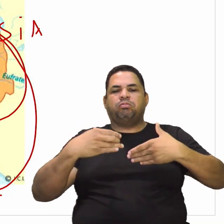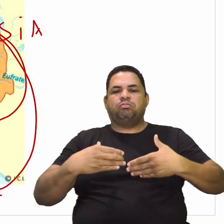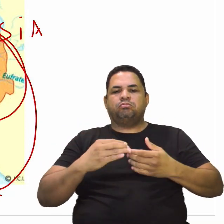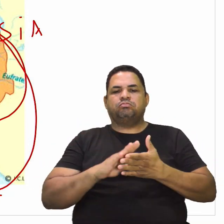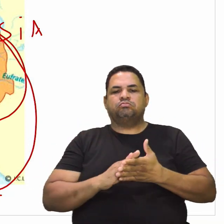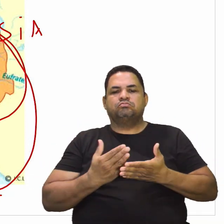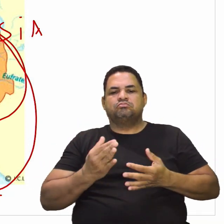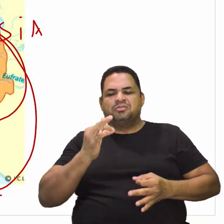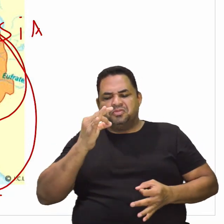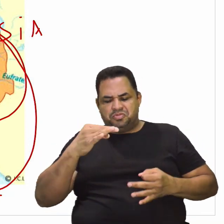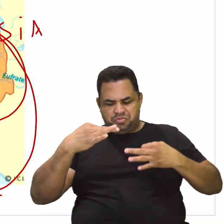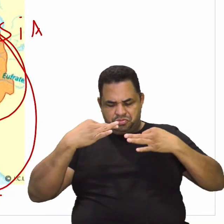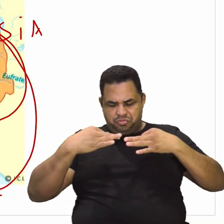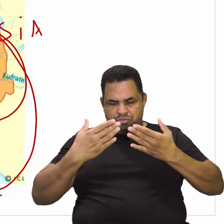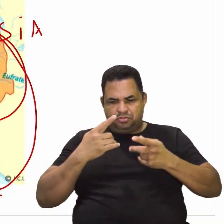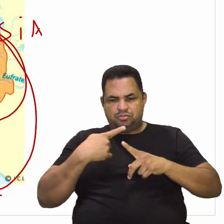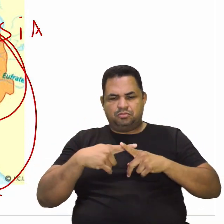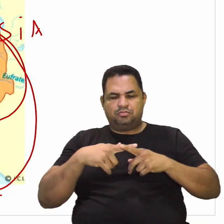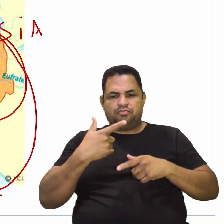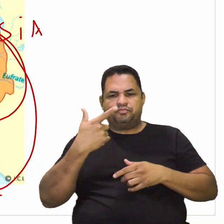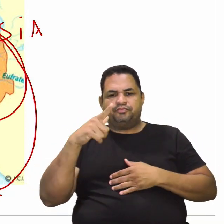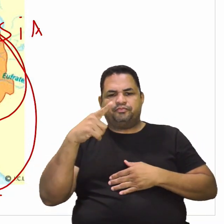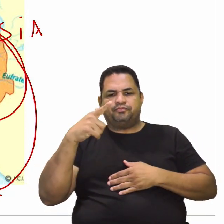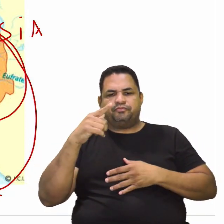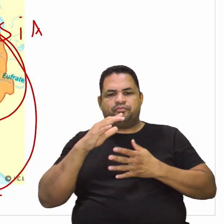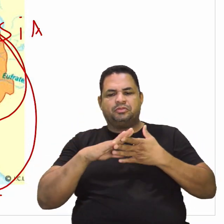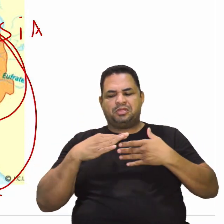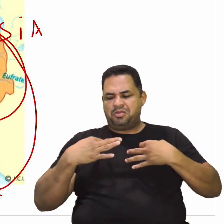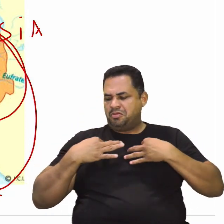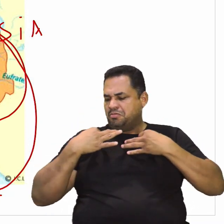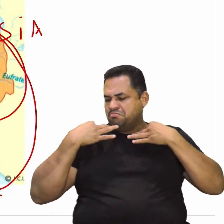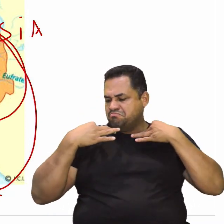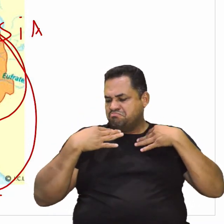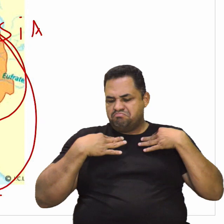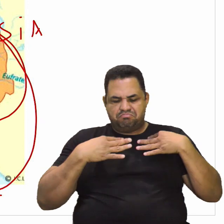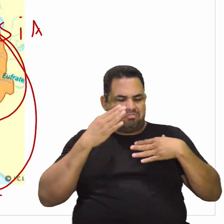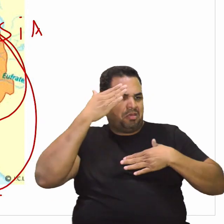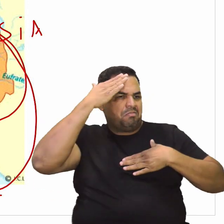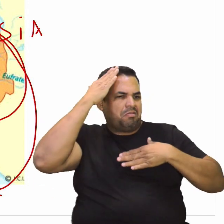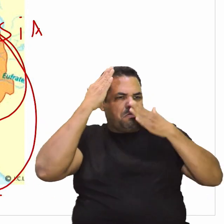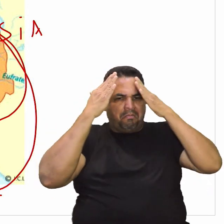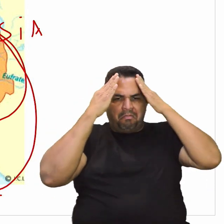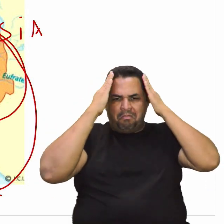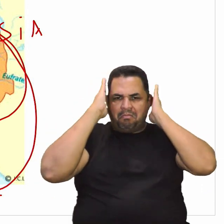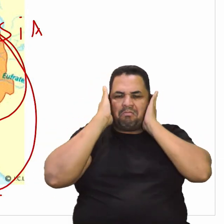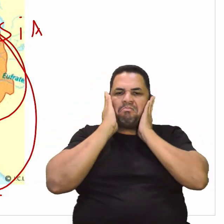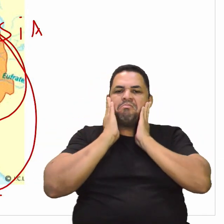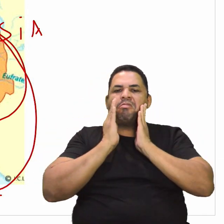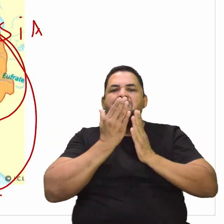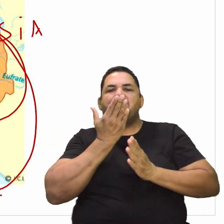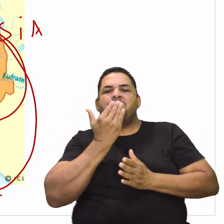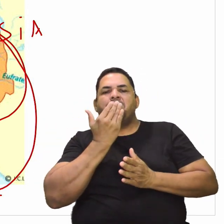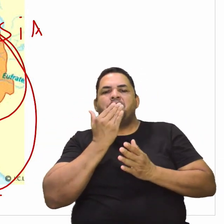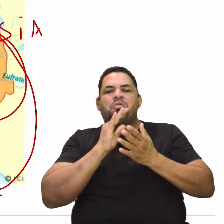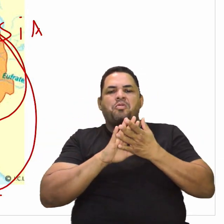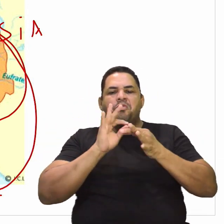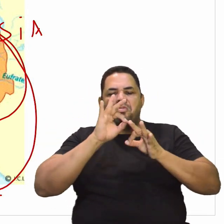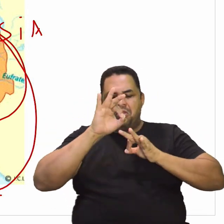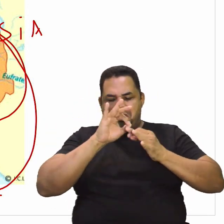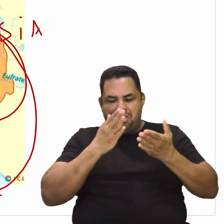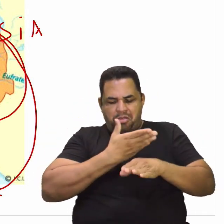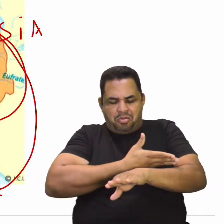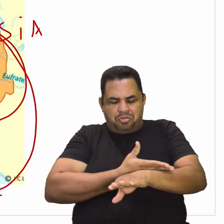assim mesmo. Porque não existia essa vaidade de pentear o cabelo, de comer com nossos costumes